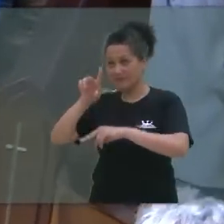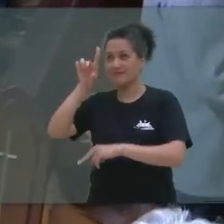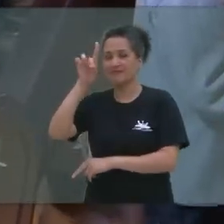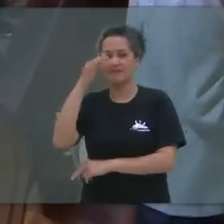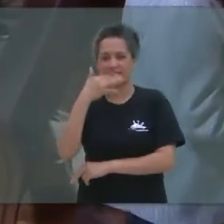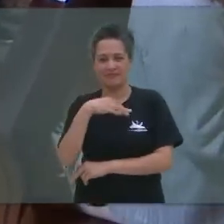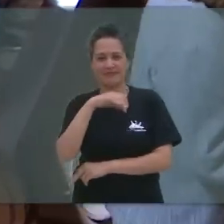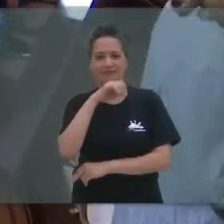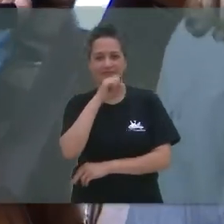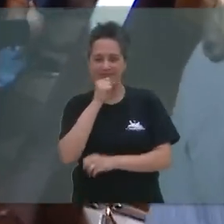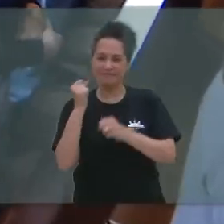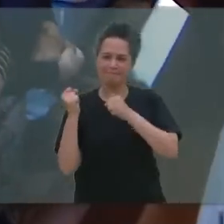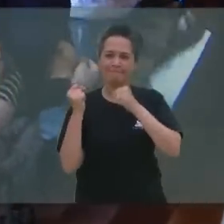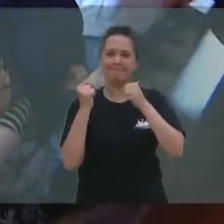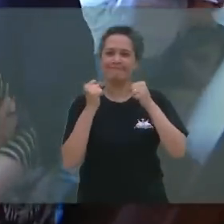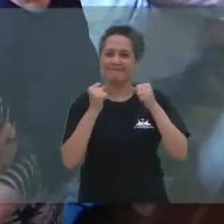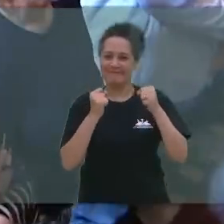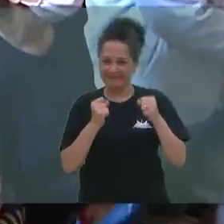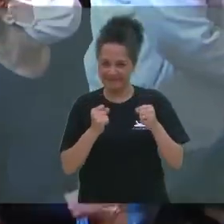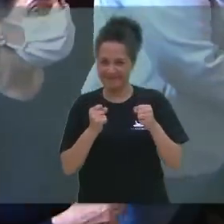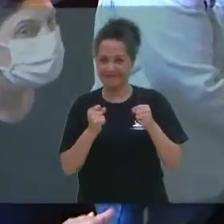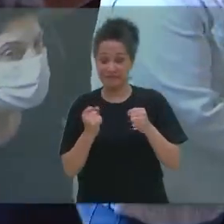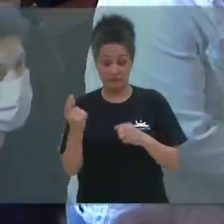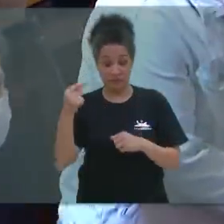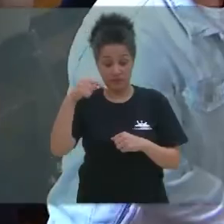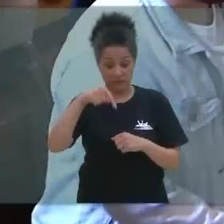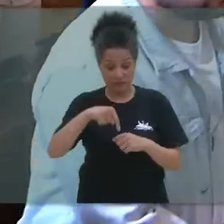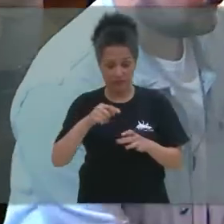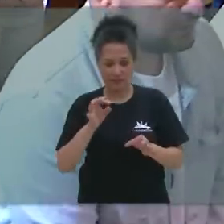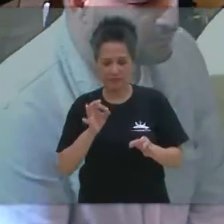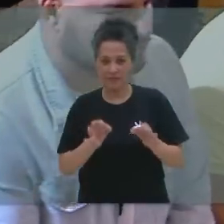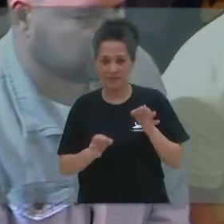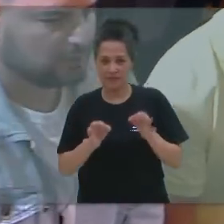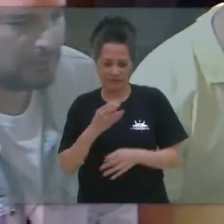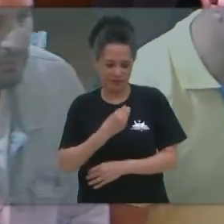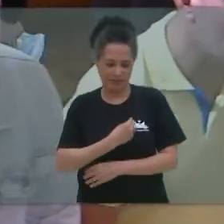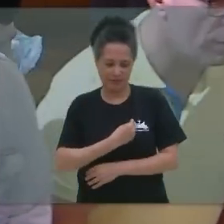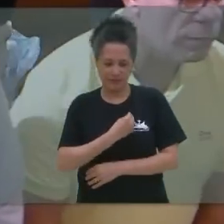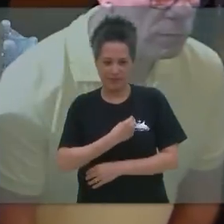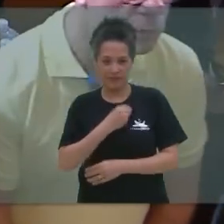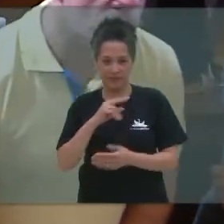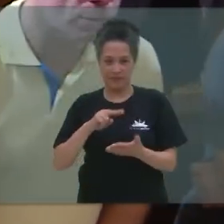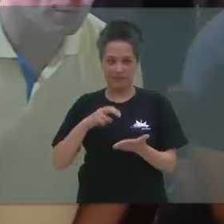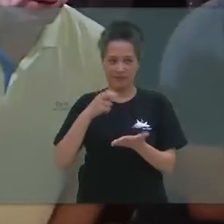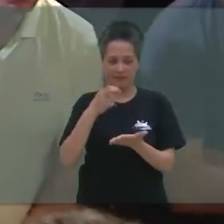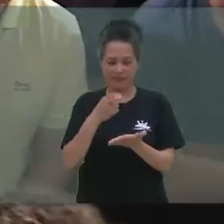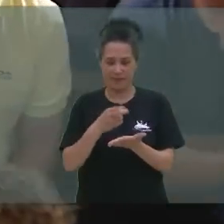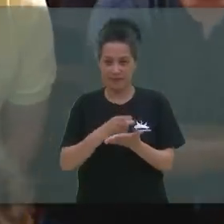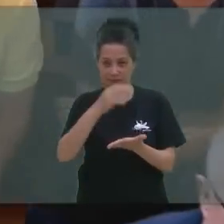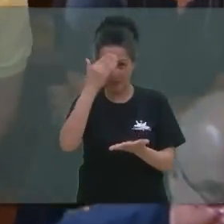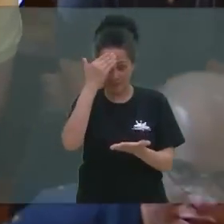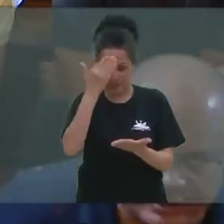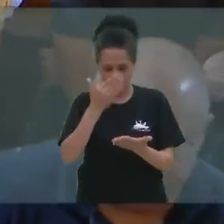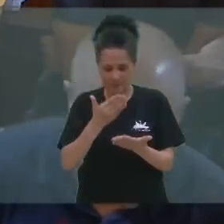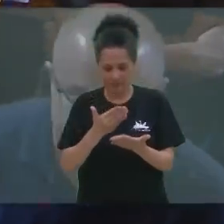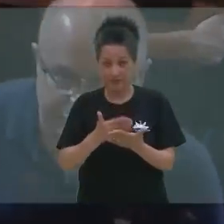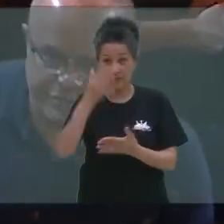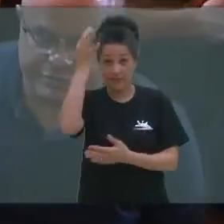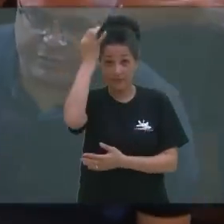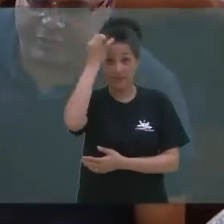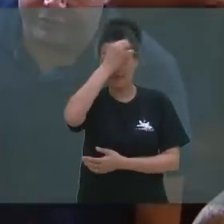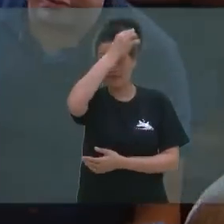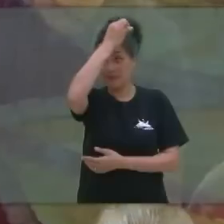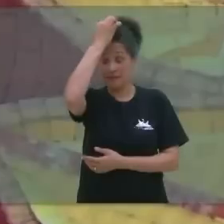Deus Pai Todo-Poderoso, donde há de vir a julgar os vivos e os mortos. Creio